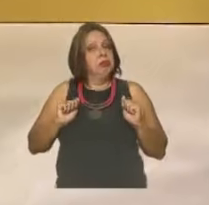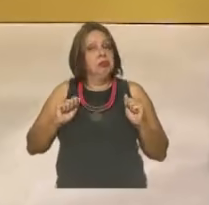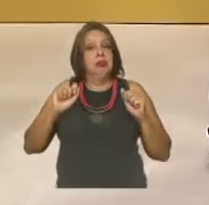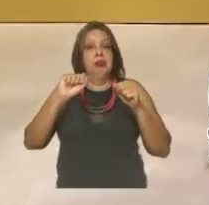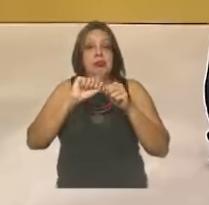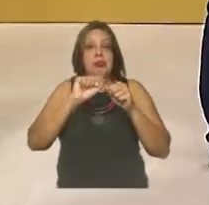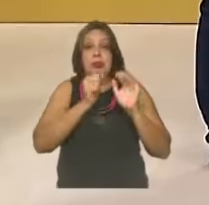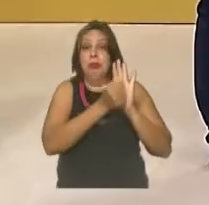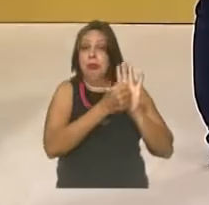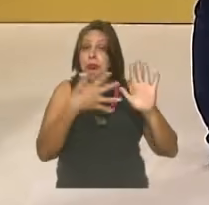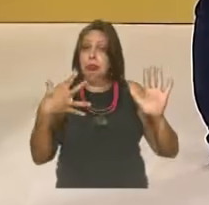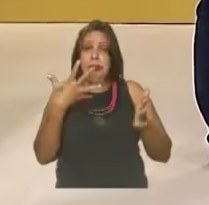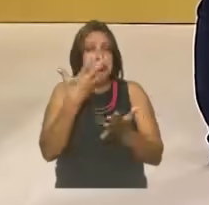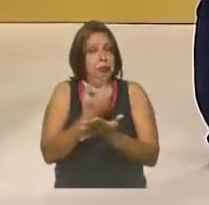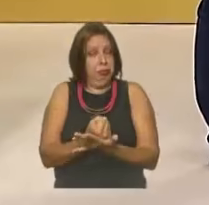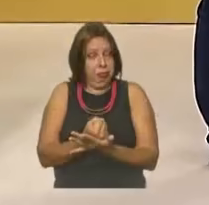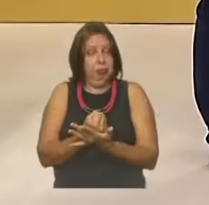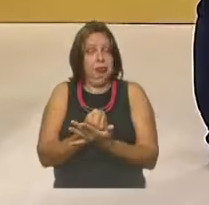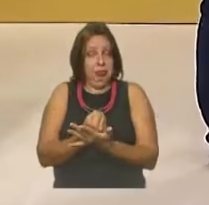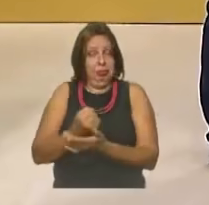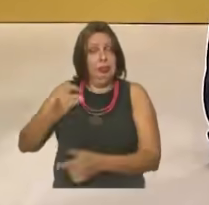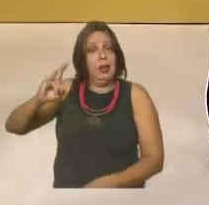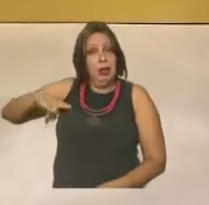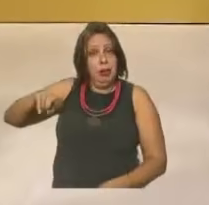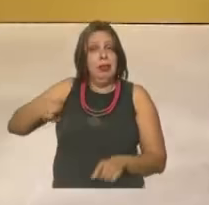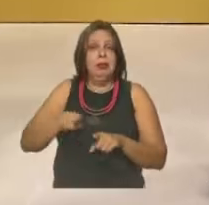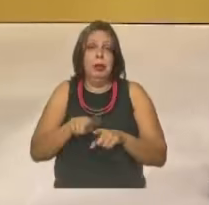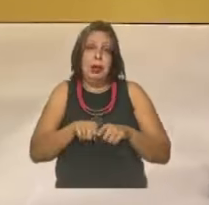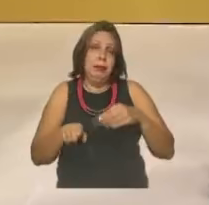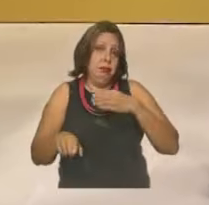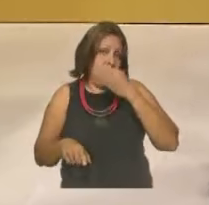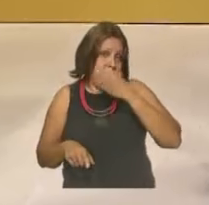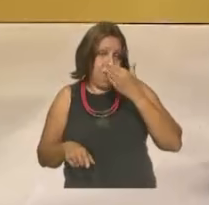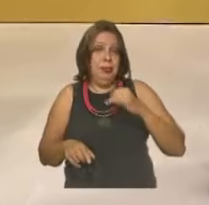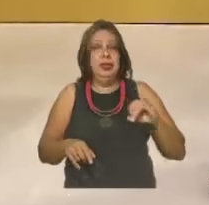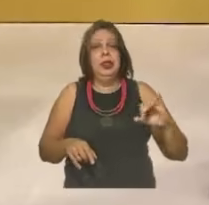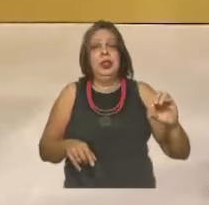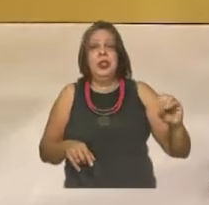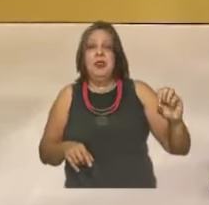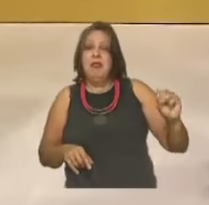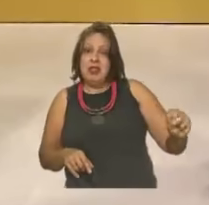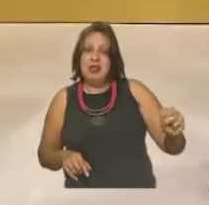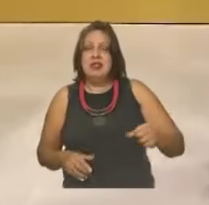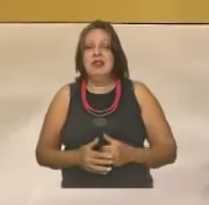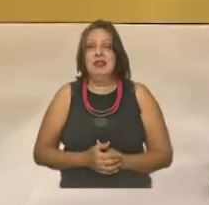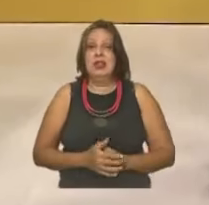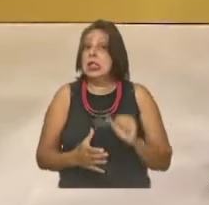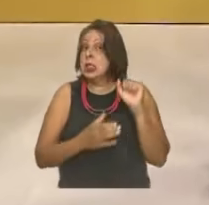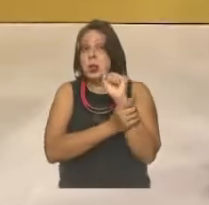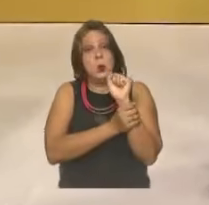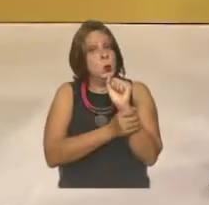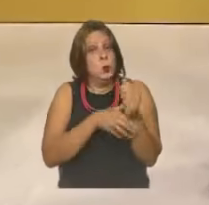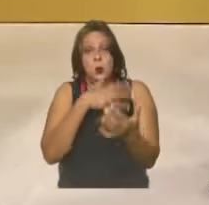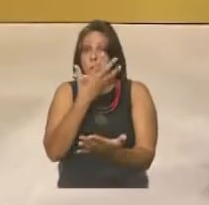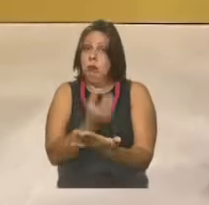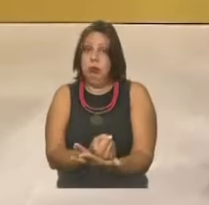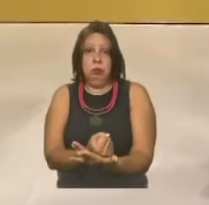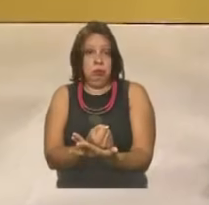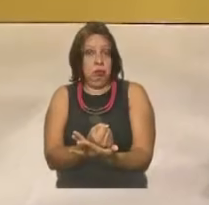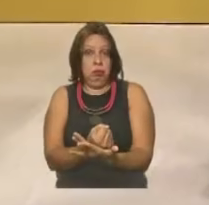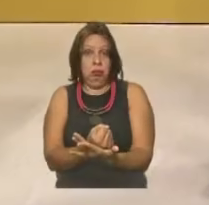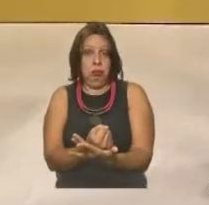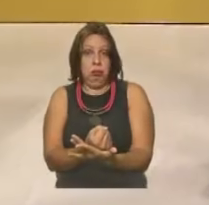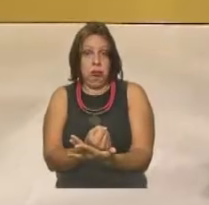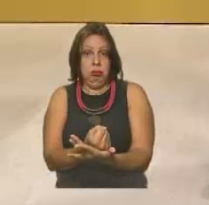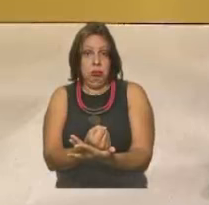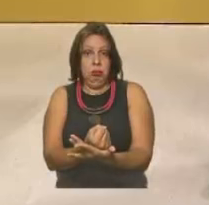CajuCap, disponível para iOS e Android. É verdade, viu, Júnior? E olha só, rapidez e segurança. Então, baixe já o seu através